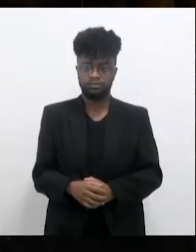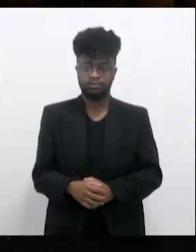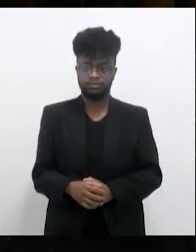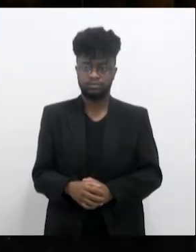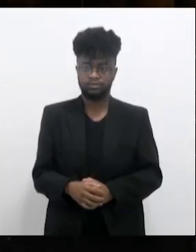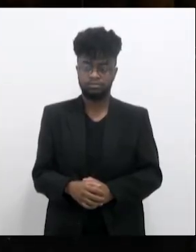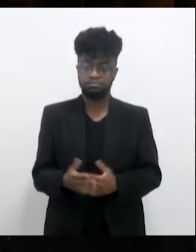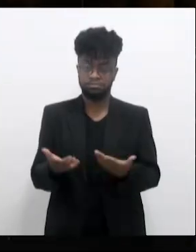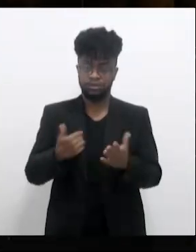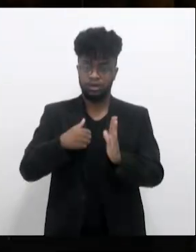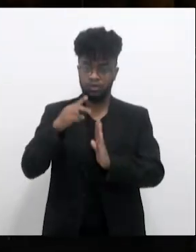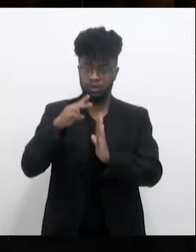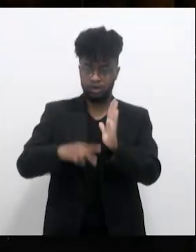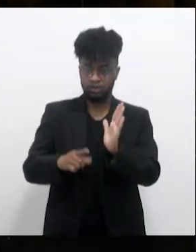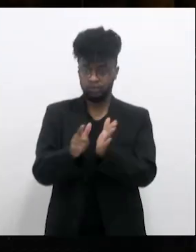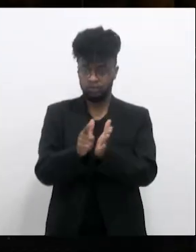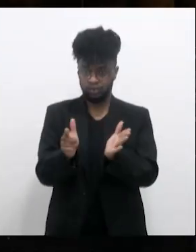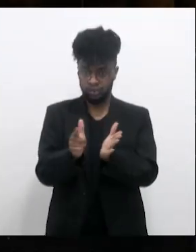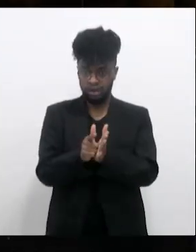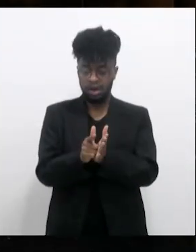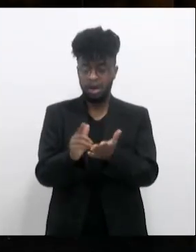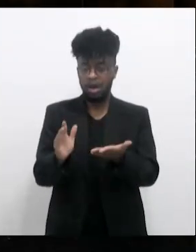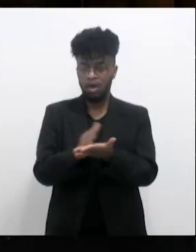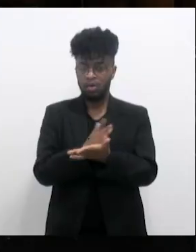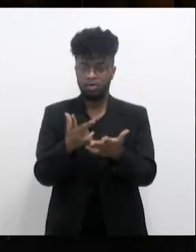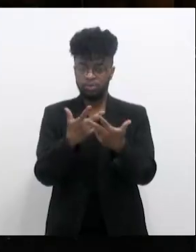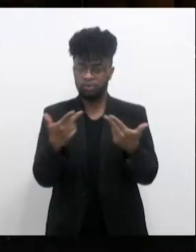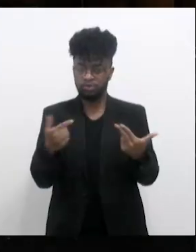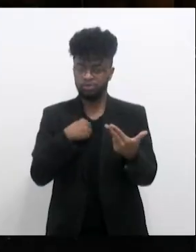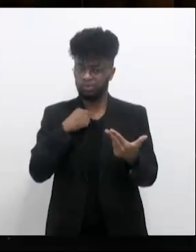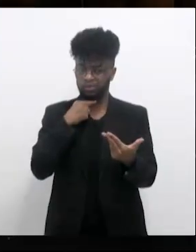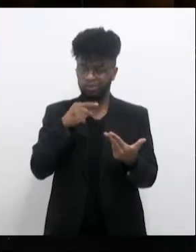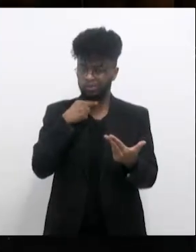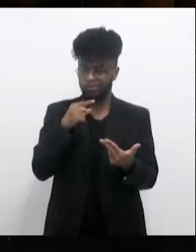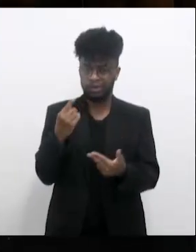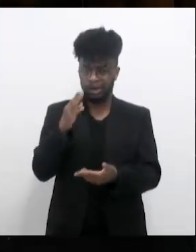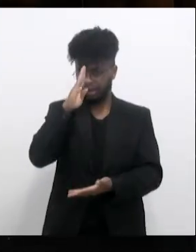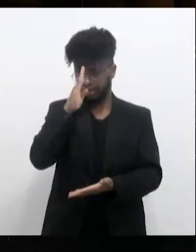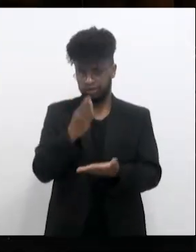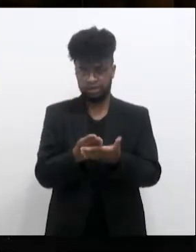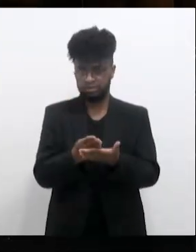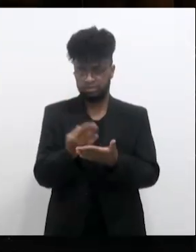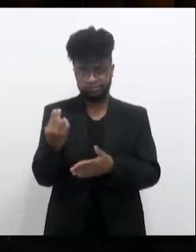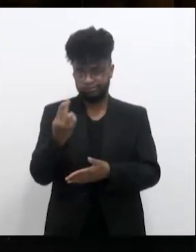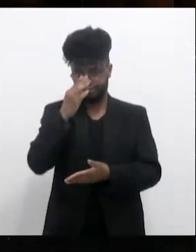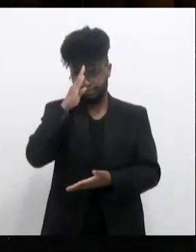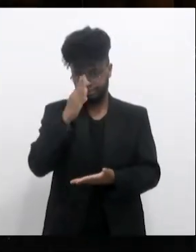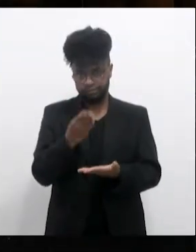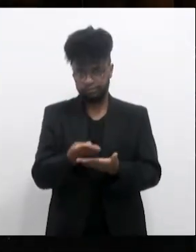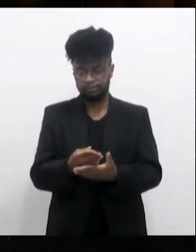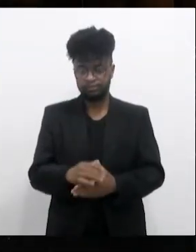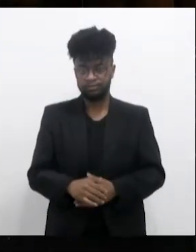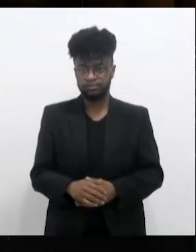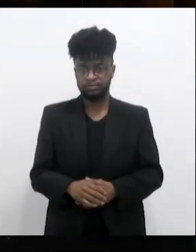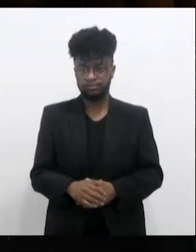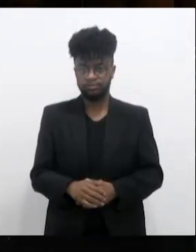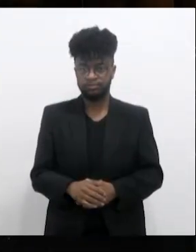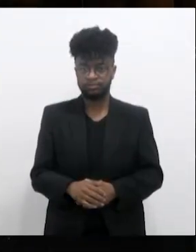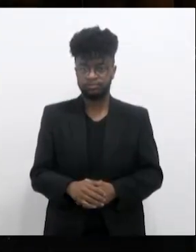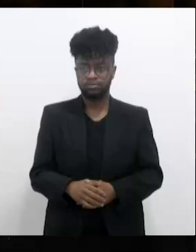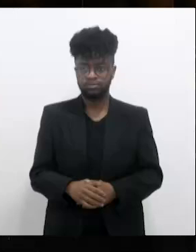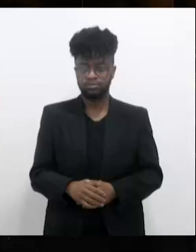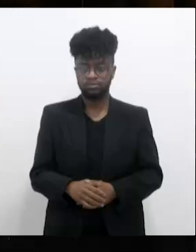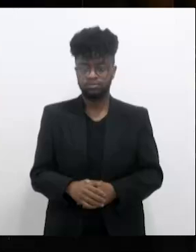nos jornais algo que eu achei inacreditável, inacreditável. Cidadão que não